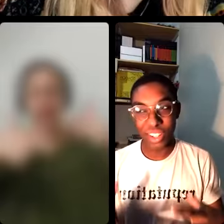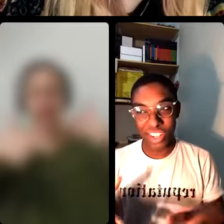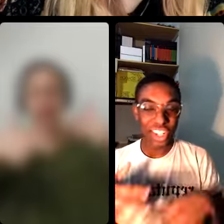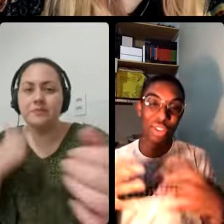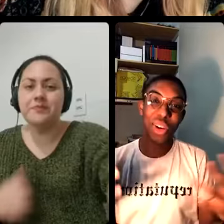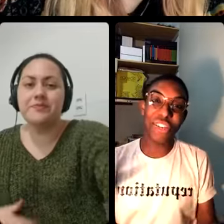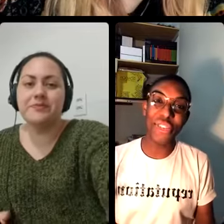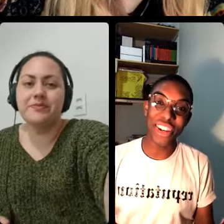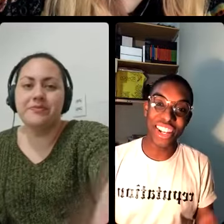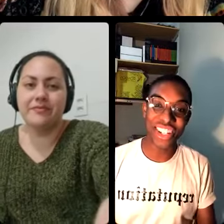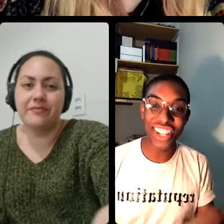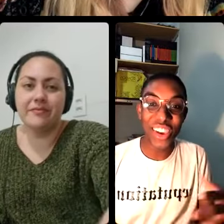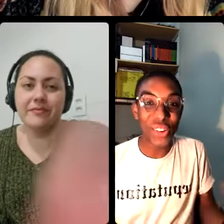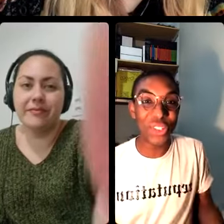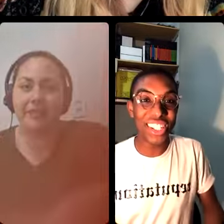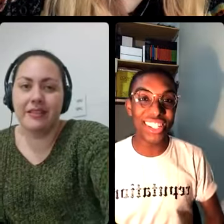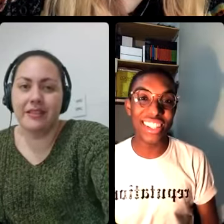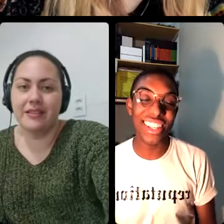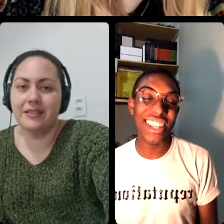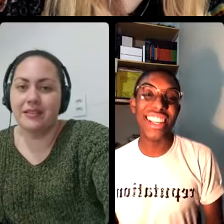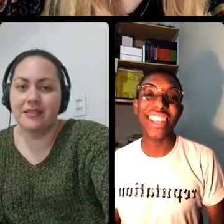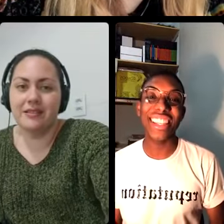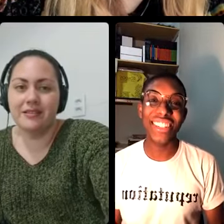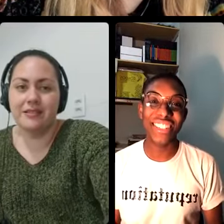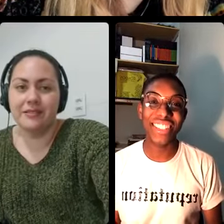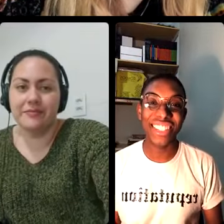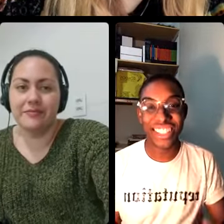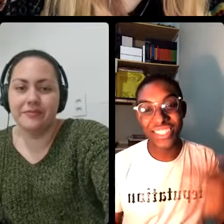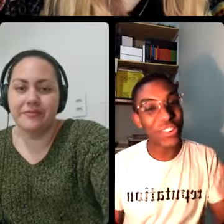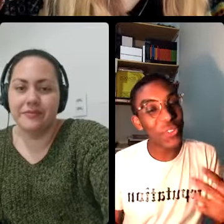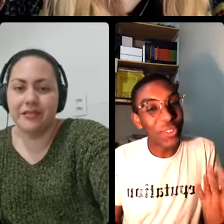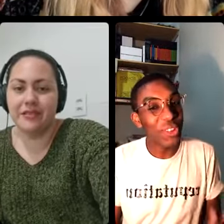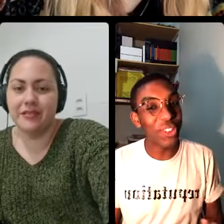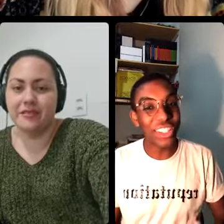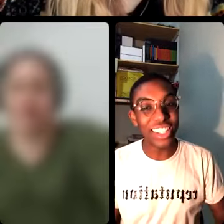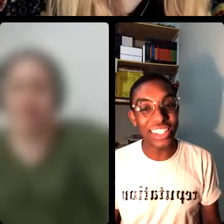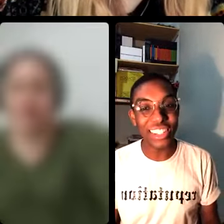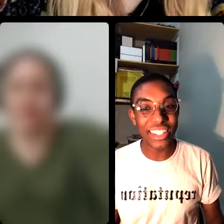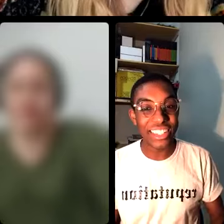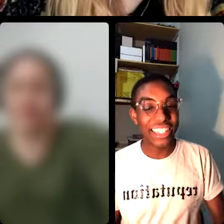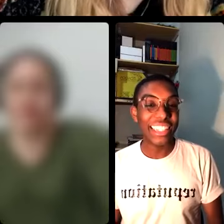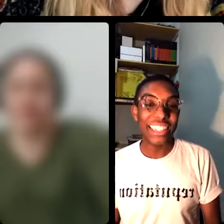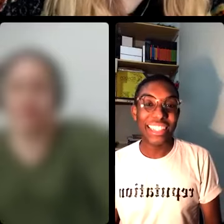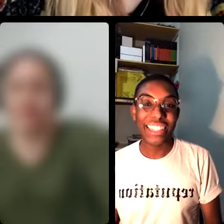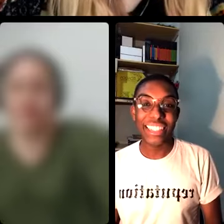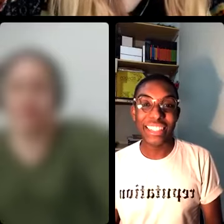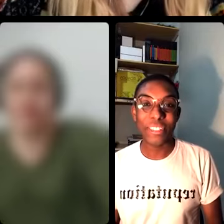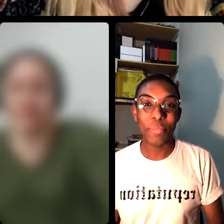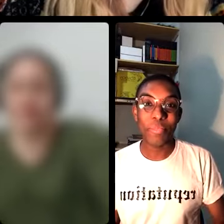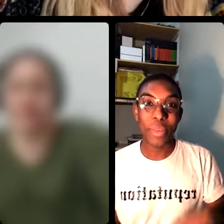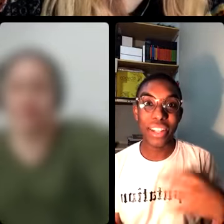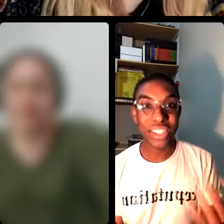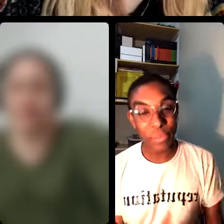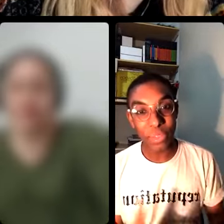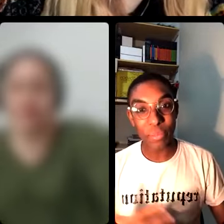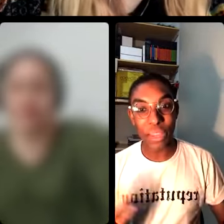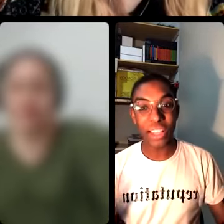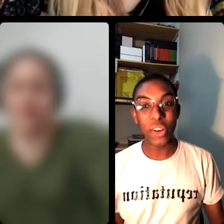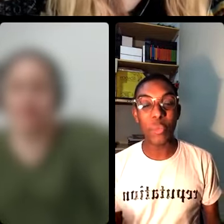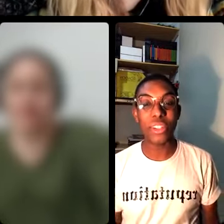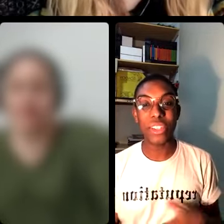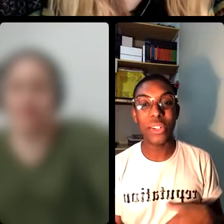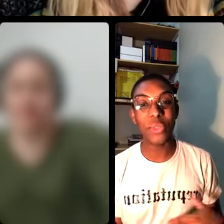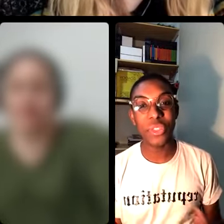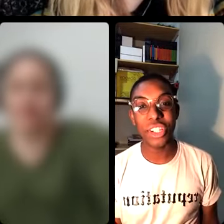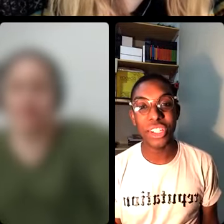fala sempre que a gente nunca foi, né? A gente é rondonista, então estive como rondonista. Participo também